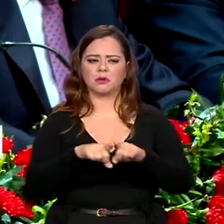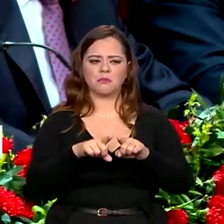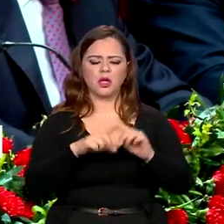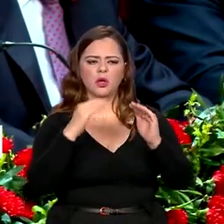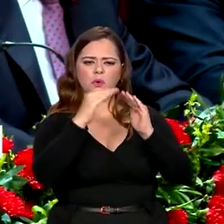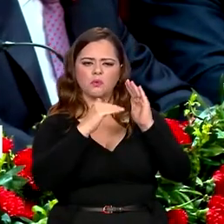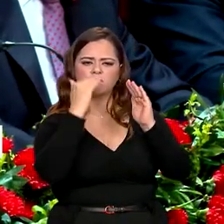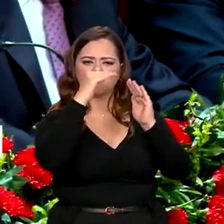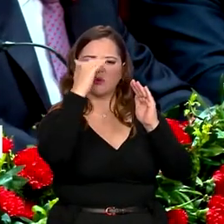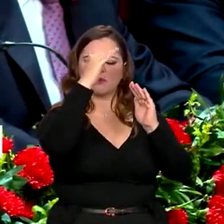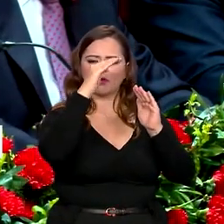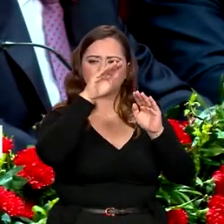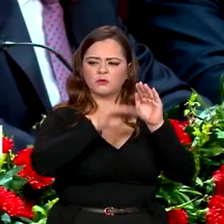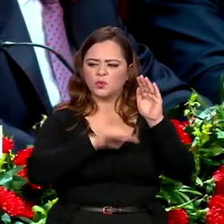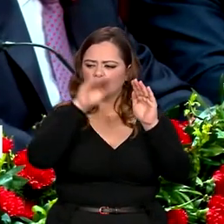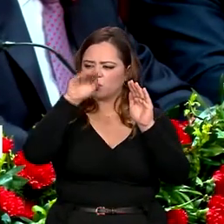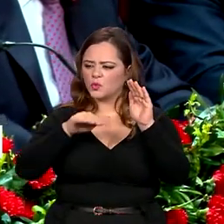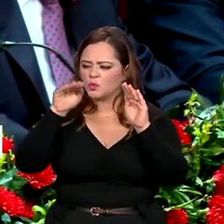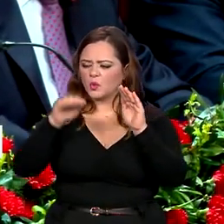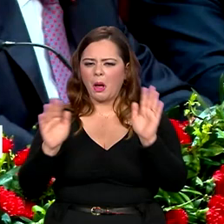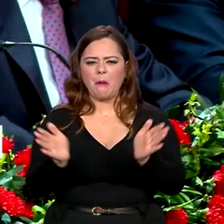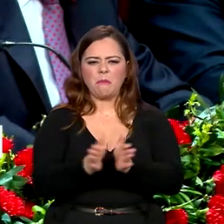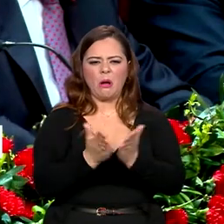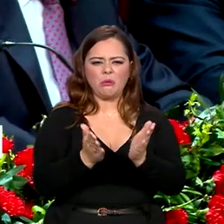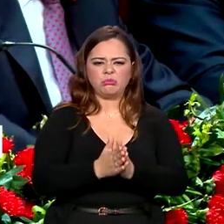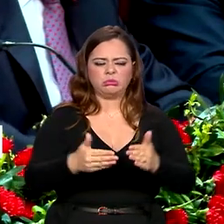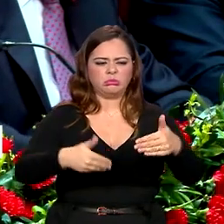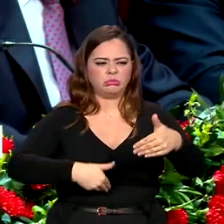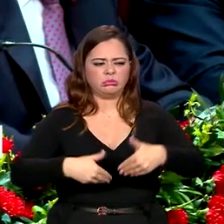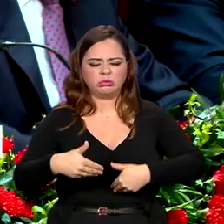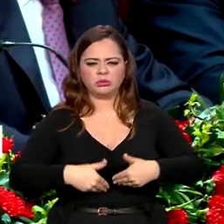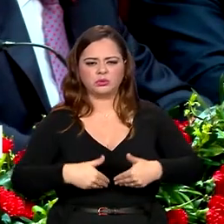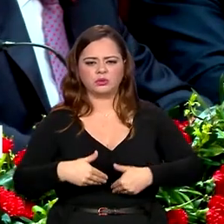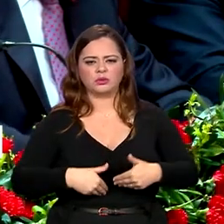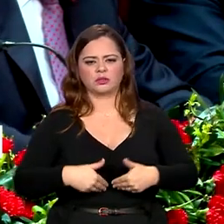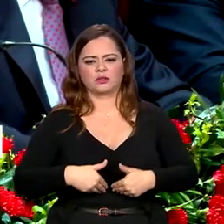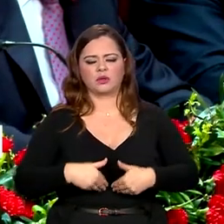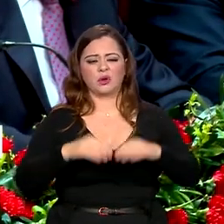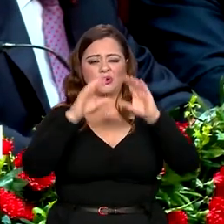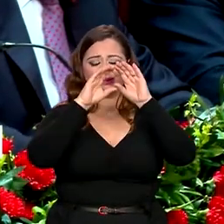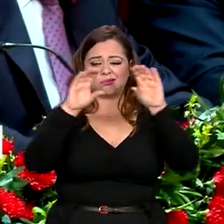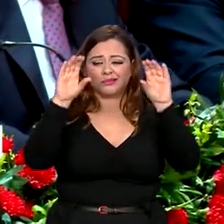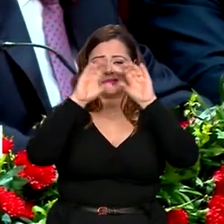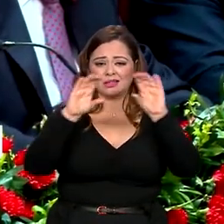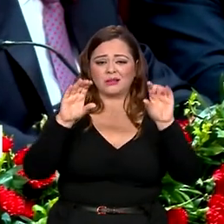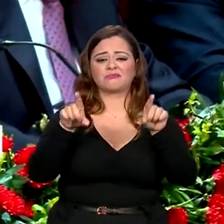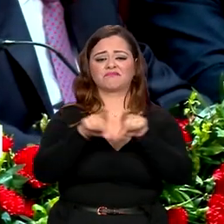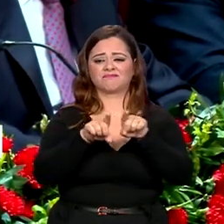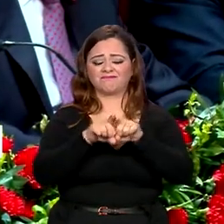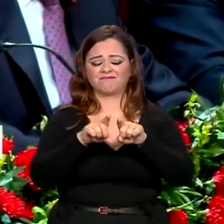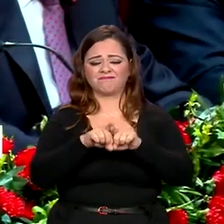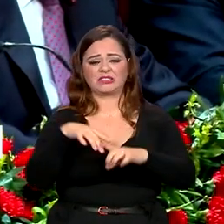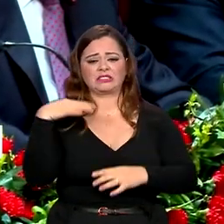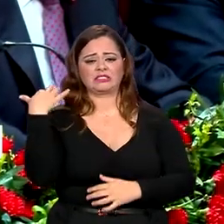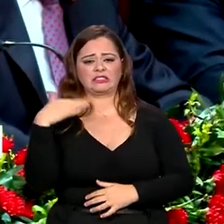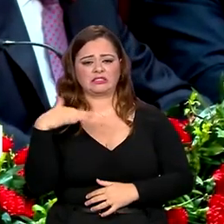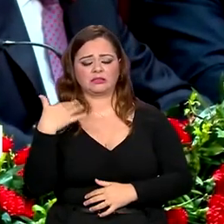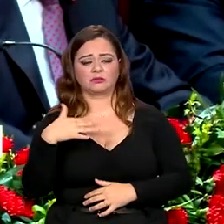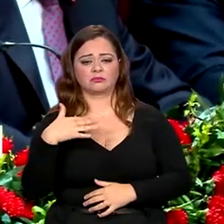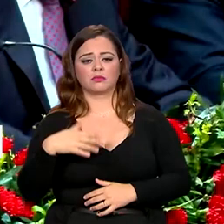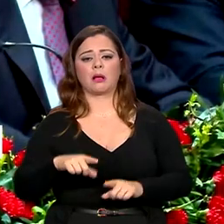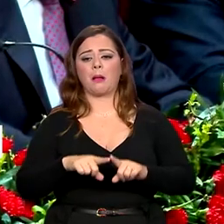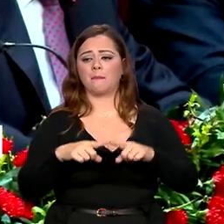da desigualdade, da pobreza e da fome. A crise climática tem se agravado. Mais